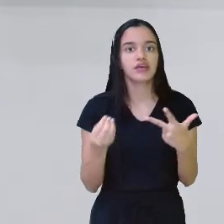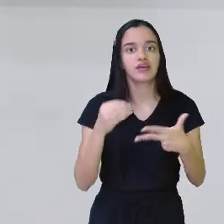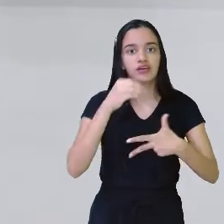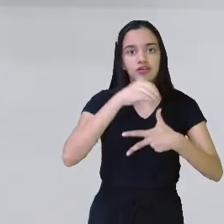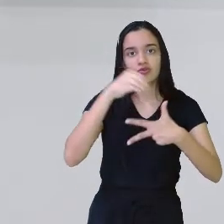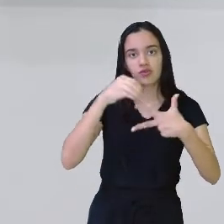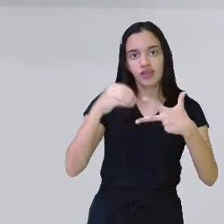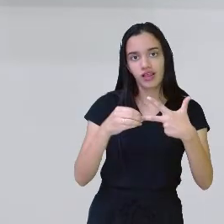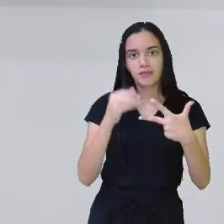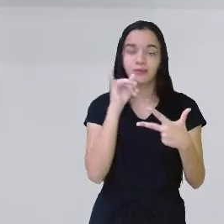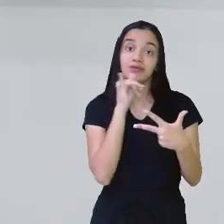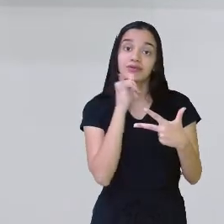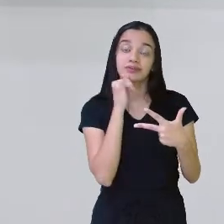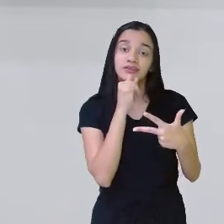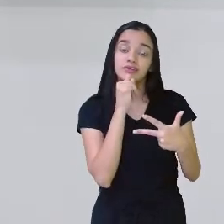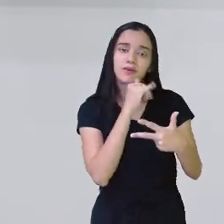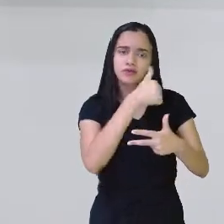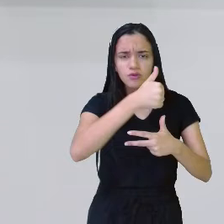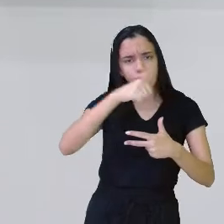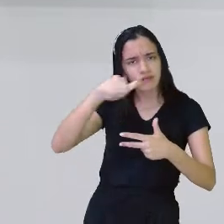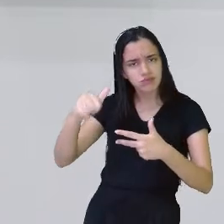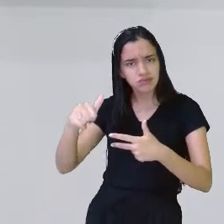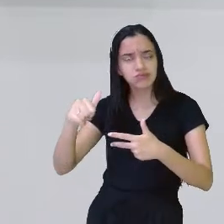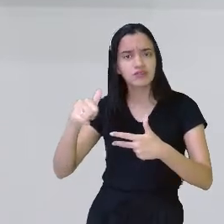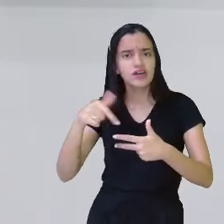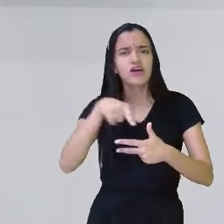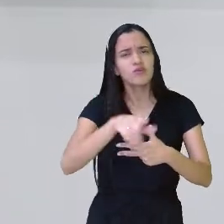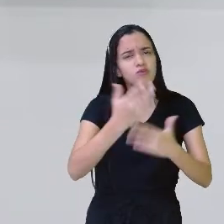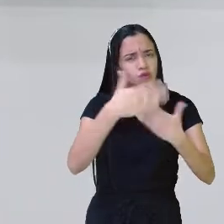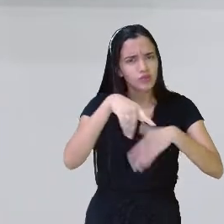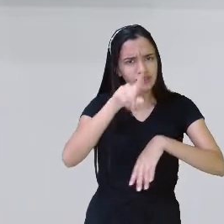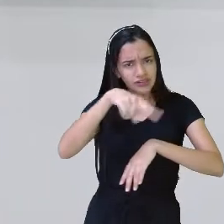são avaliadas em competências distintas. Sabiam disso?